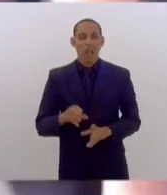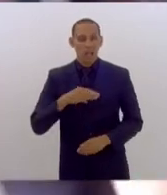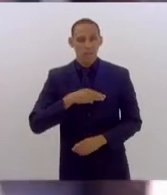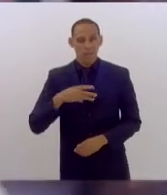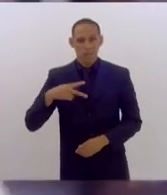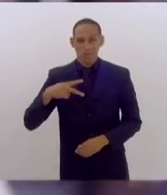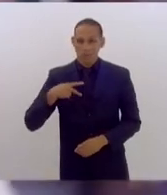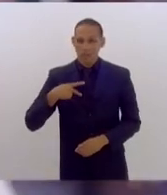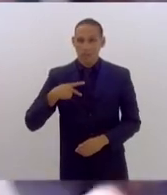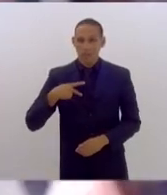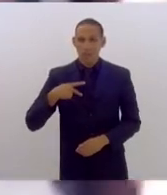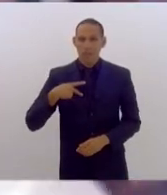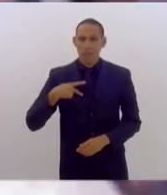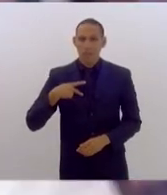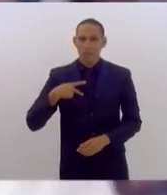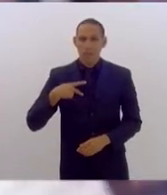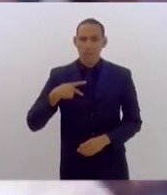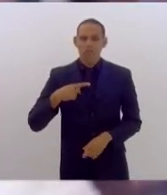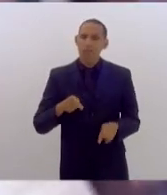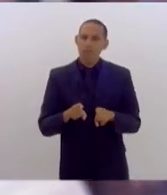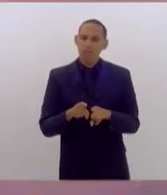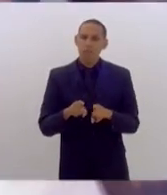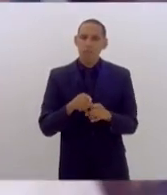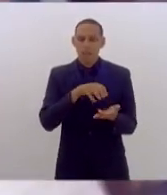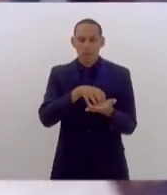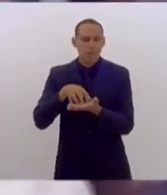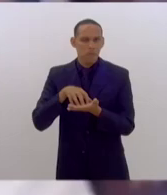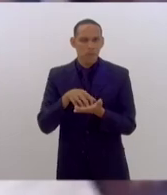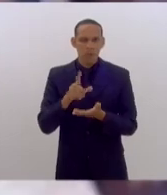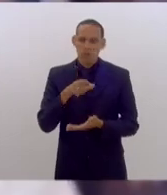ministério público como ele bem Pronto